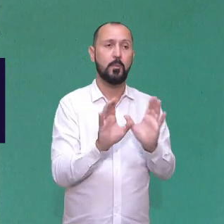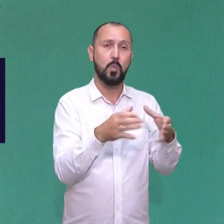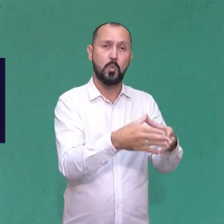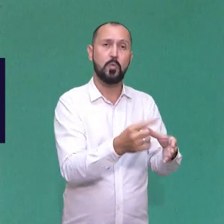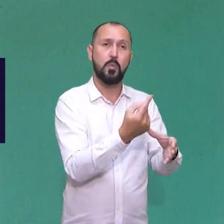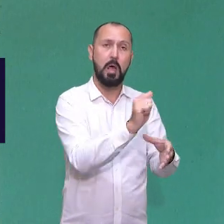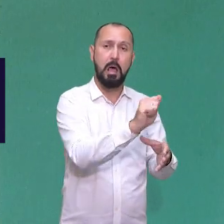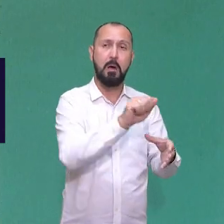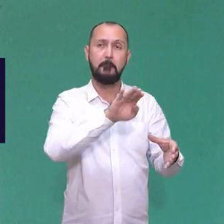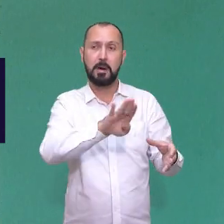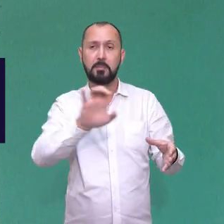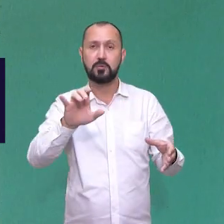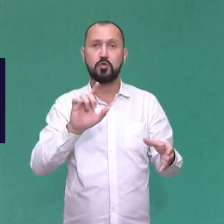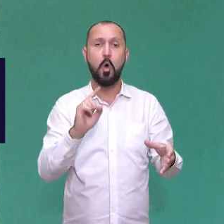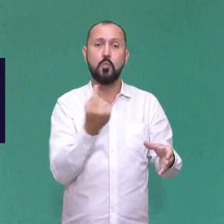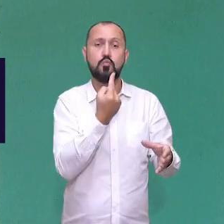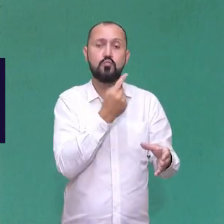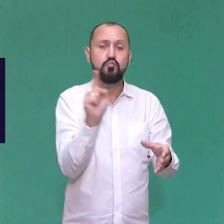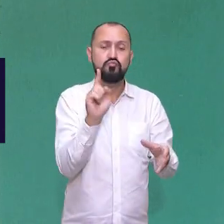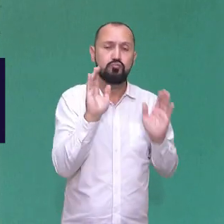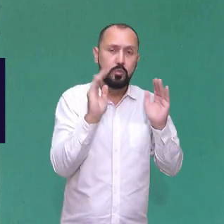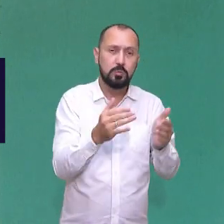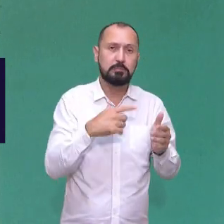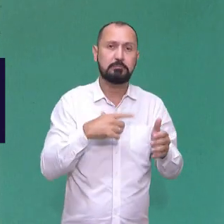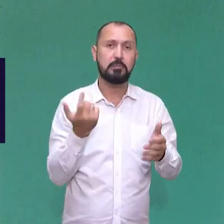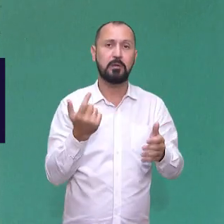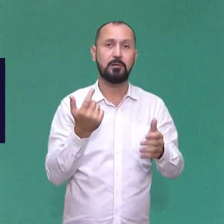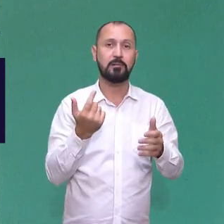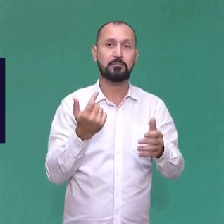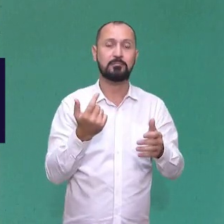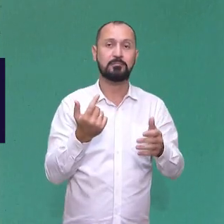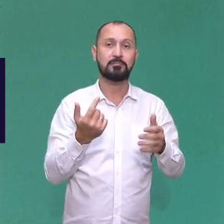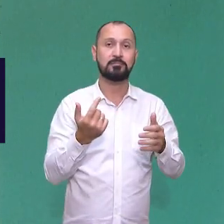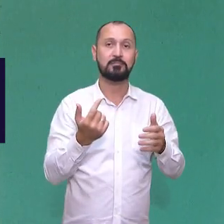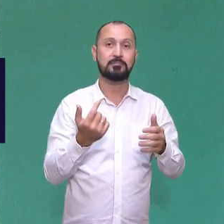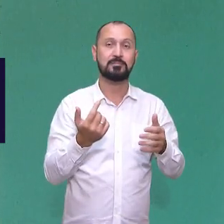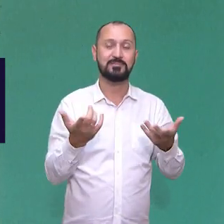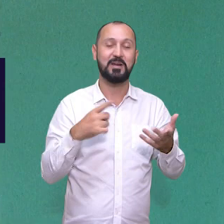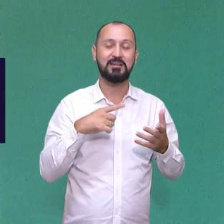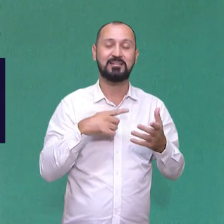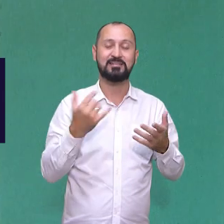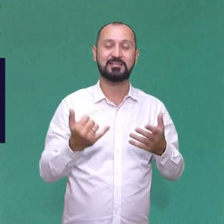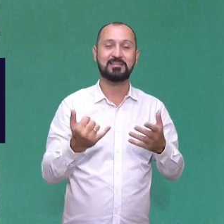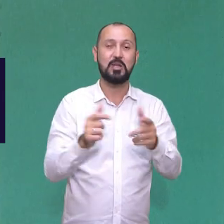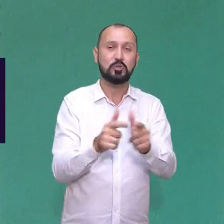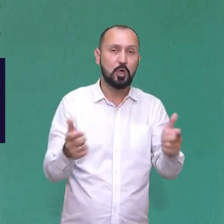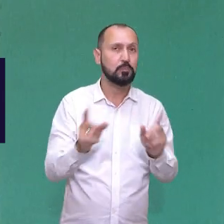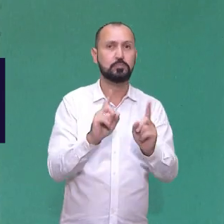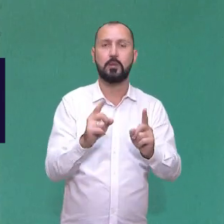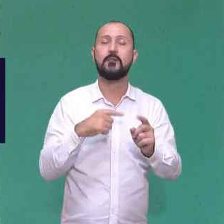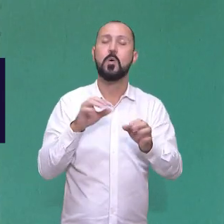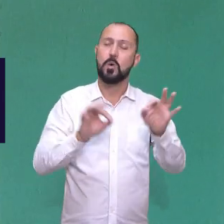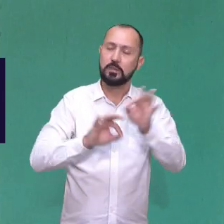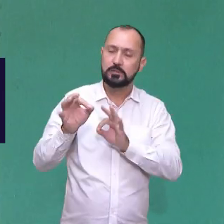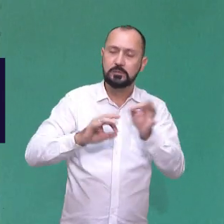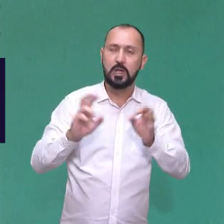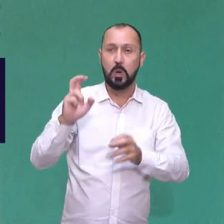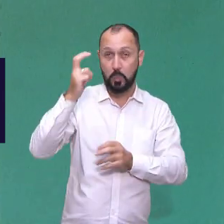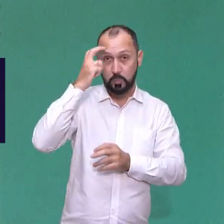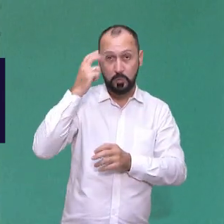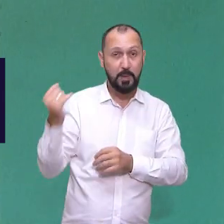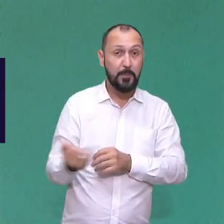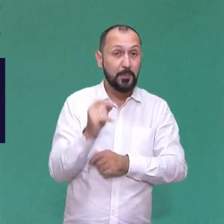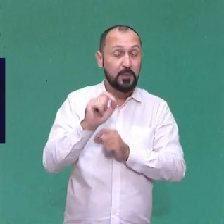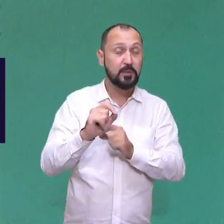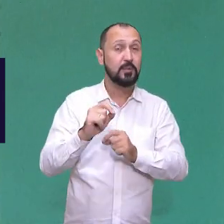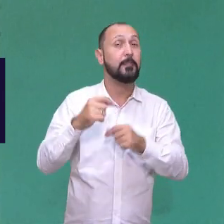dá. Nem para o segmento A, nem para o B, nem para o C, nenhum, na minha opinião, tem que ser privilegiado. Agora, produzir cultura